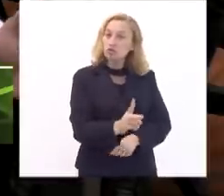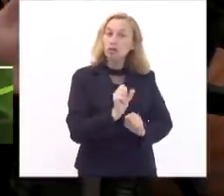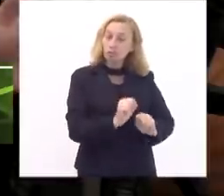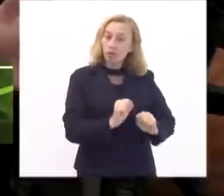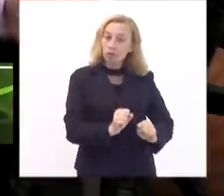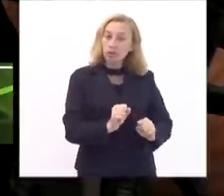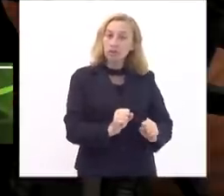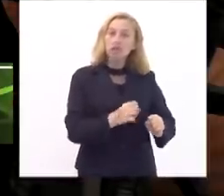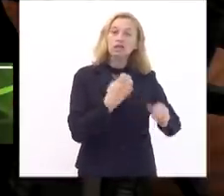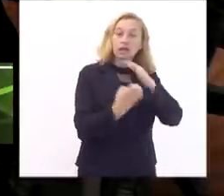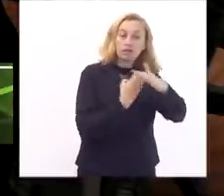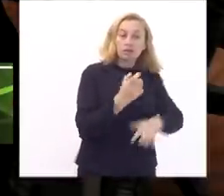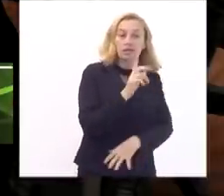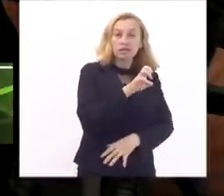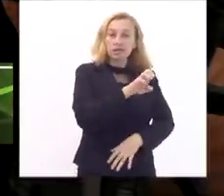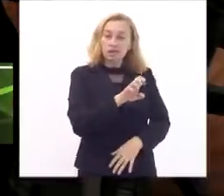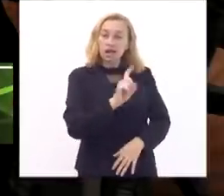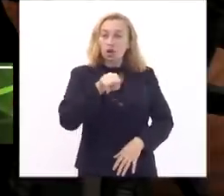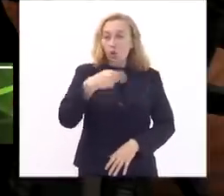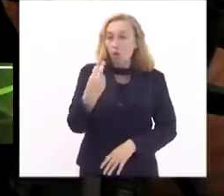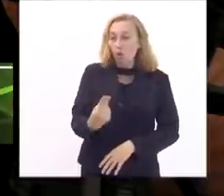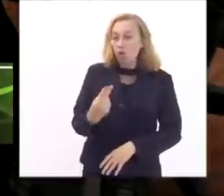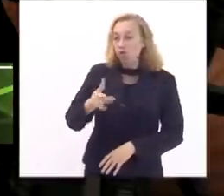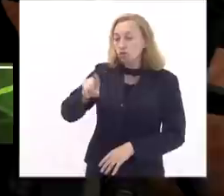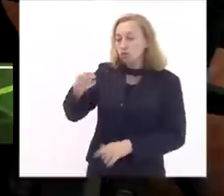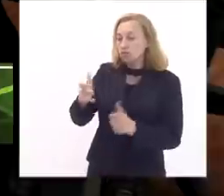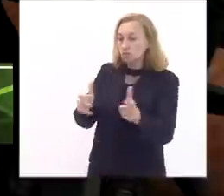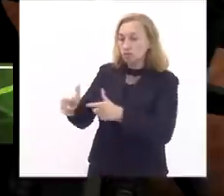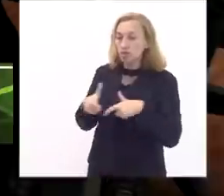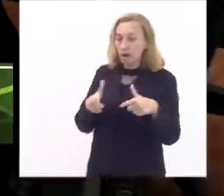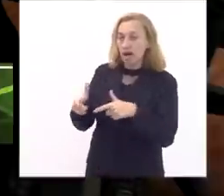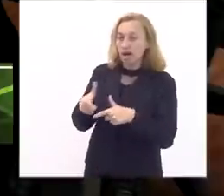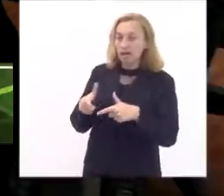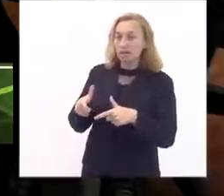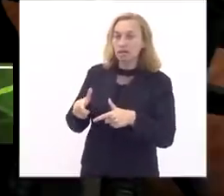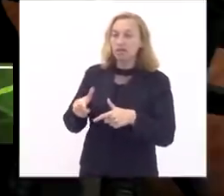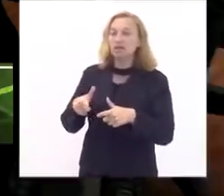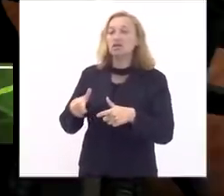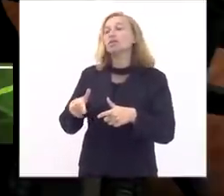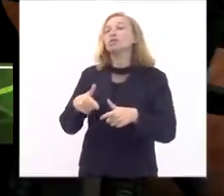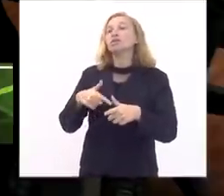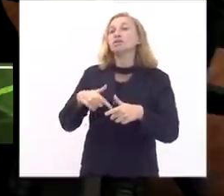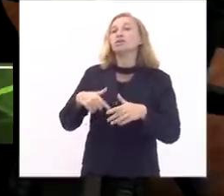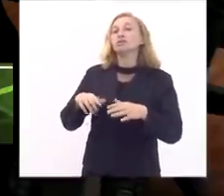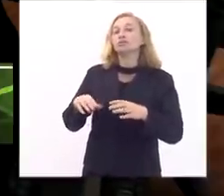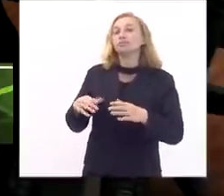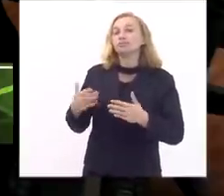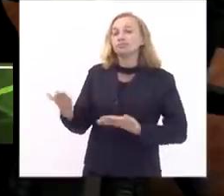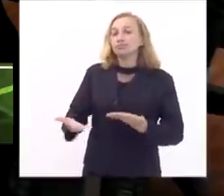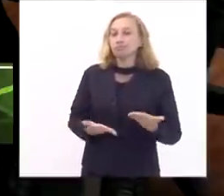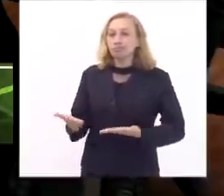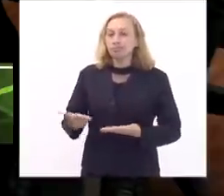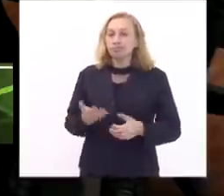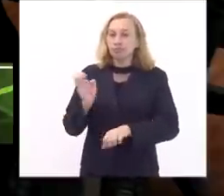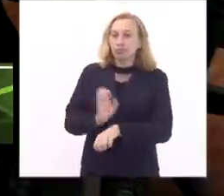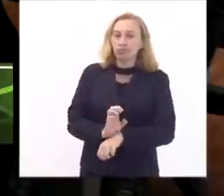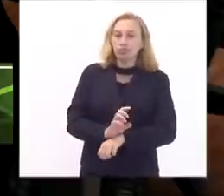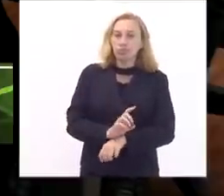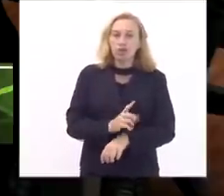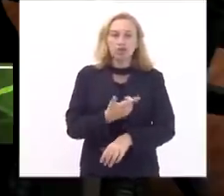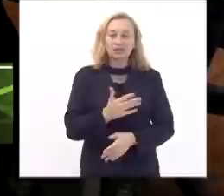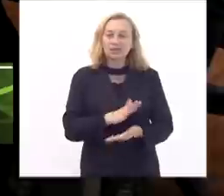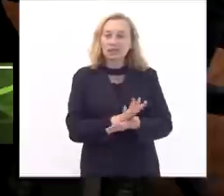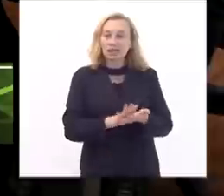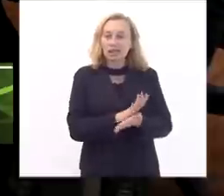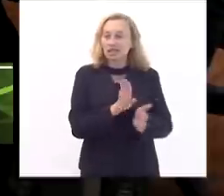SEDAI, seja em outros setores do Serviço Público Estadual, como propõe o projeto do Gustavo. Para quem nos acompanha, não há aumento de despesa algum.